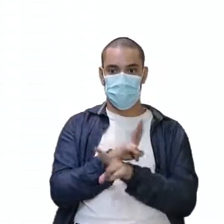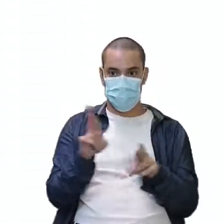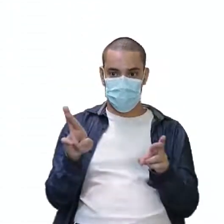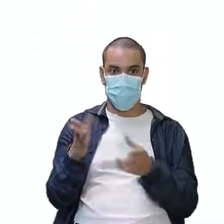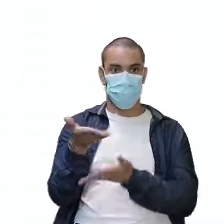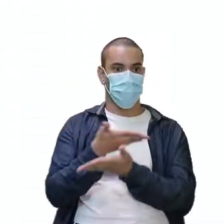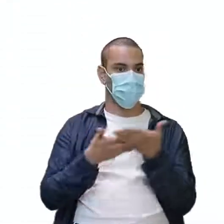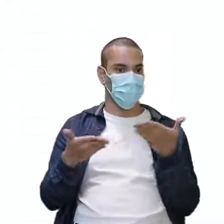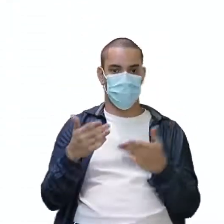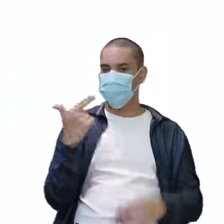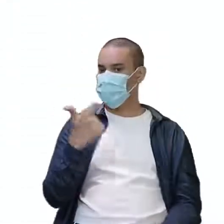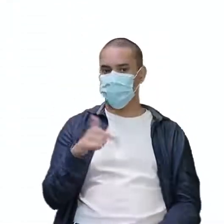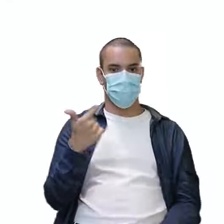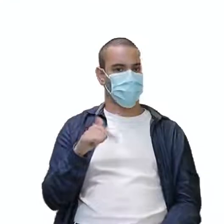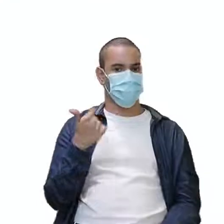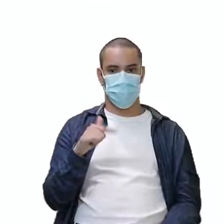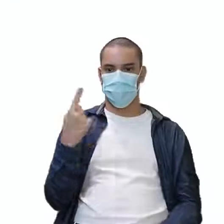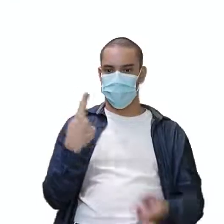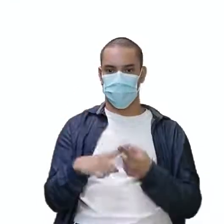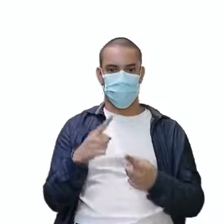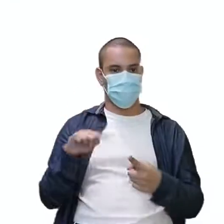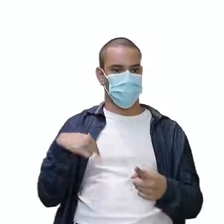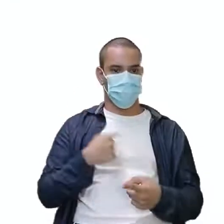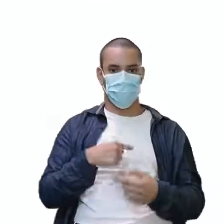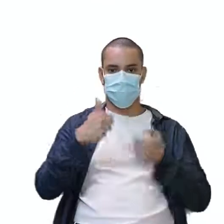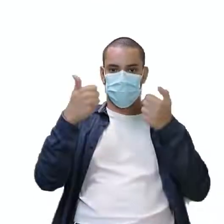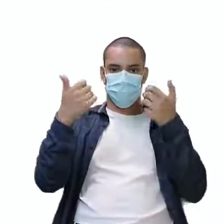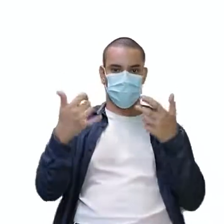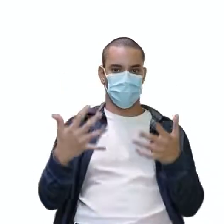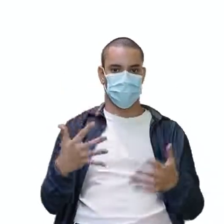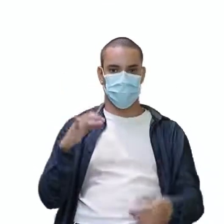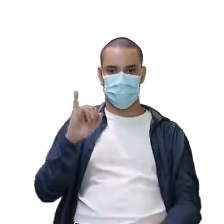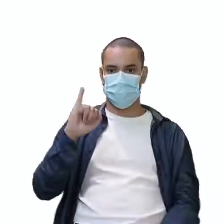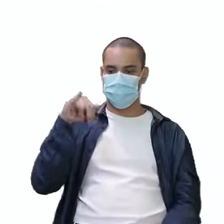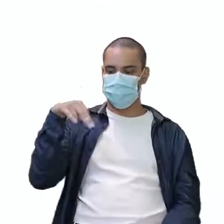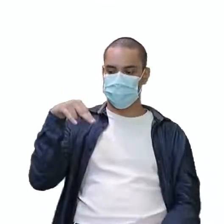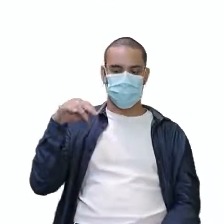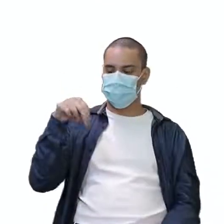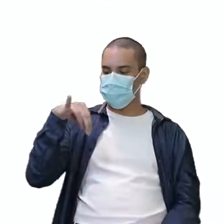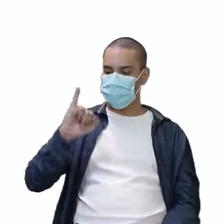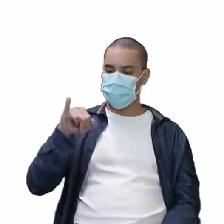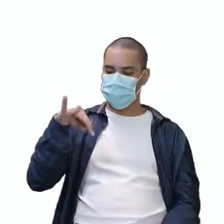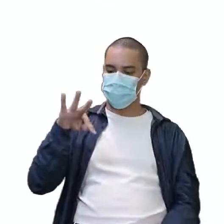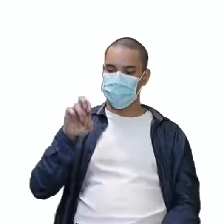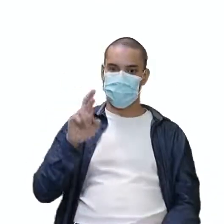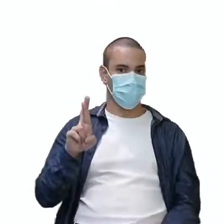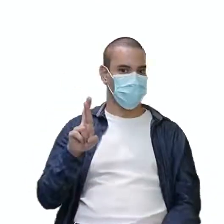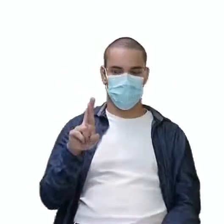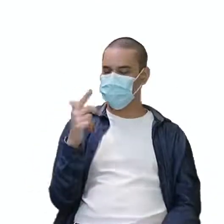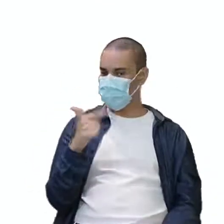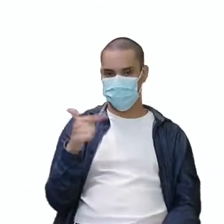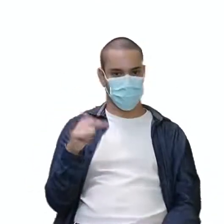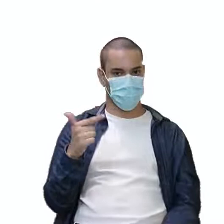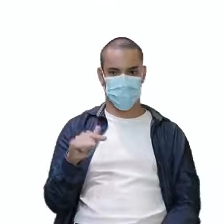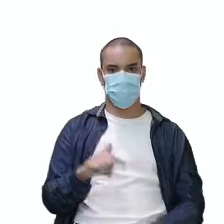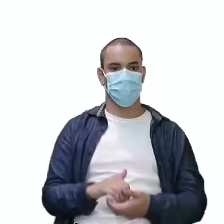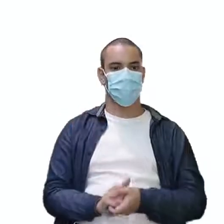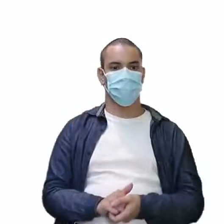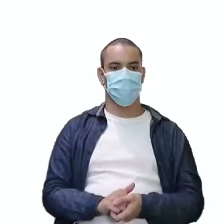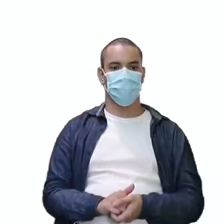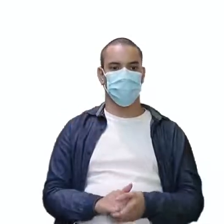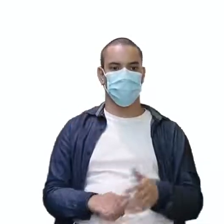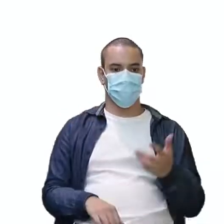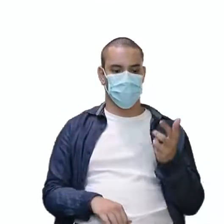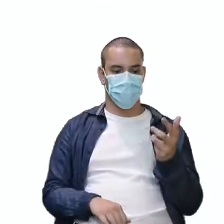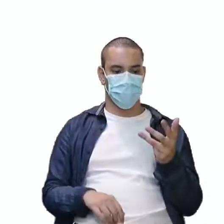harmônicas. Não tem como, porque a gente não está falando de relações interespecíficas, né? E